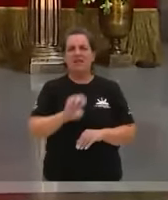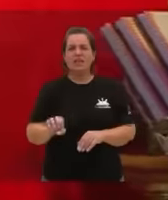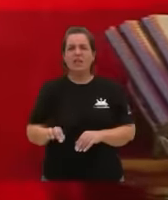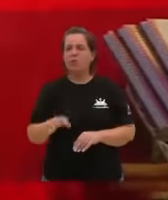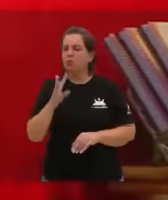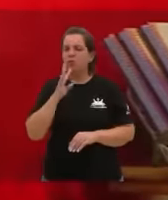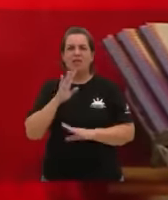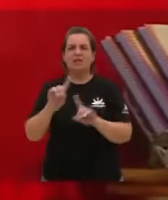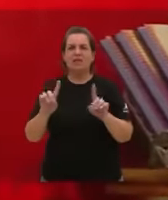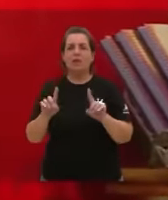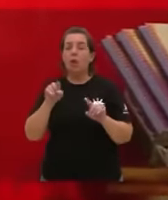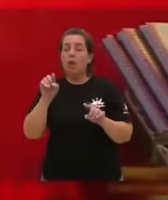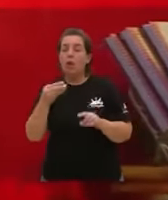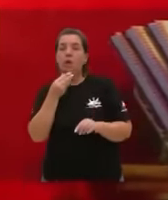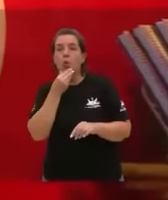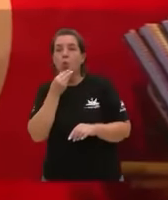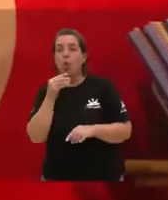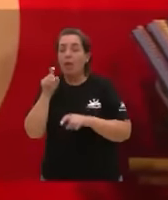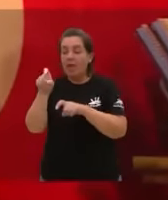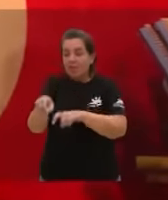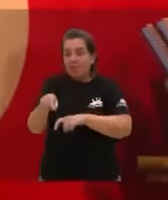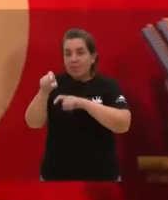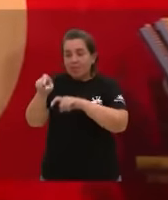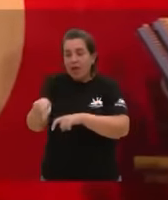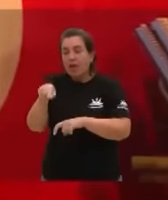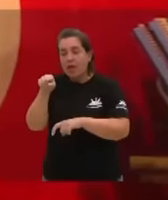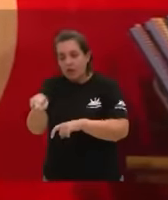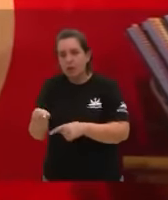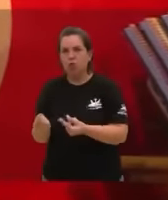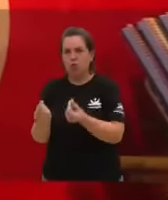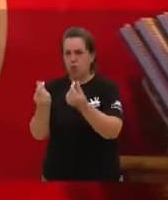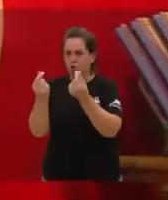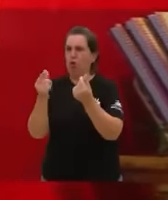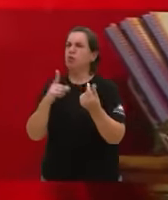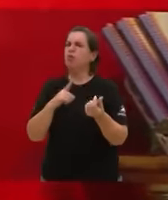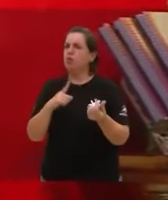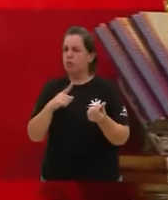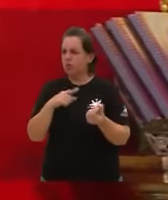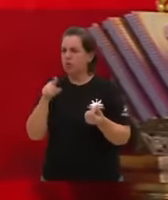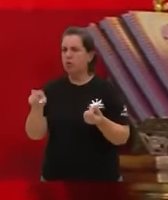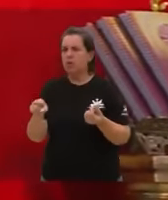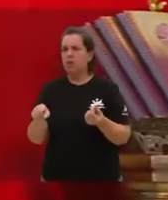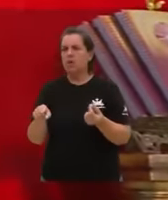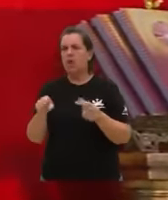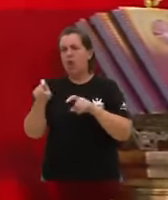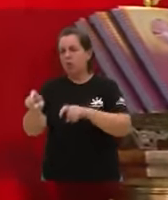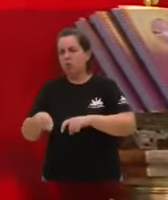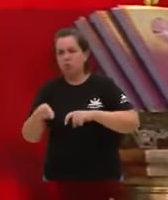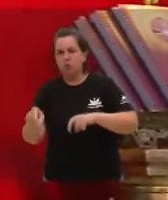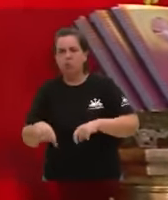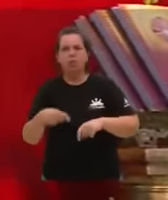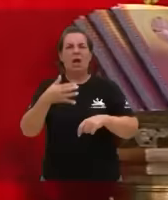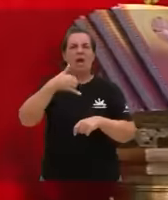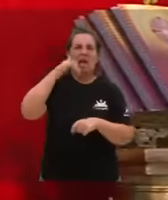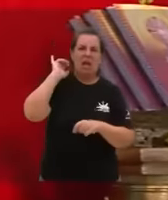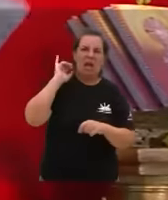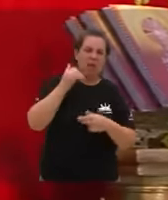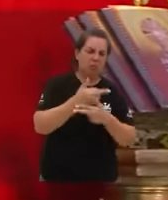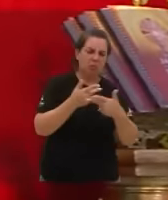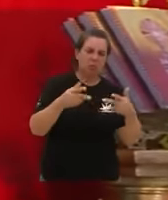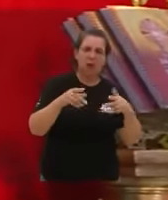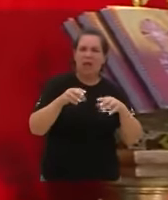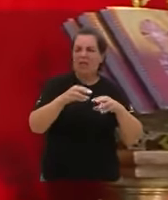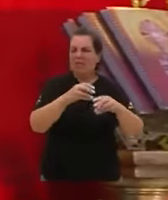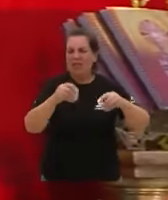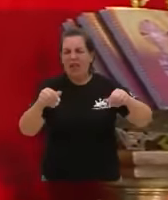Eliseu era um proprietário de terra, muito bem sucedido, tinha fazenda, tinha muita terra.